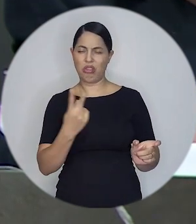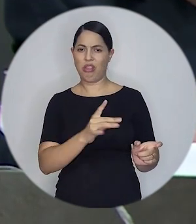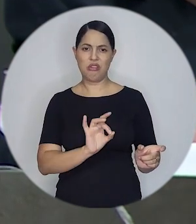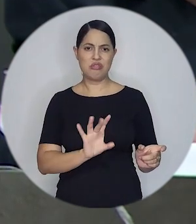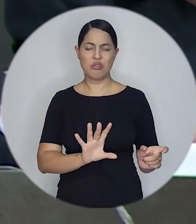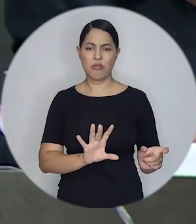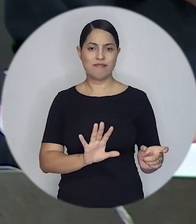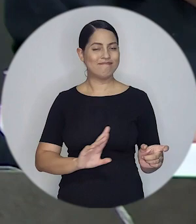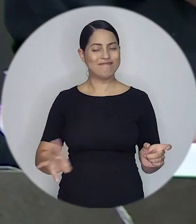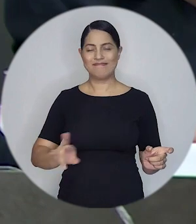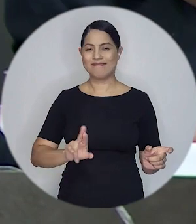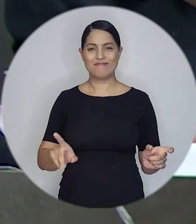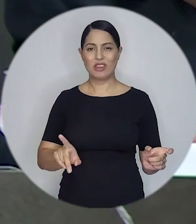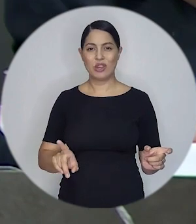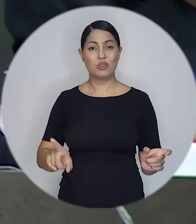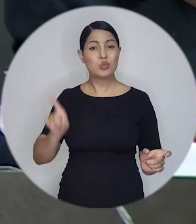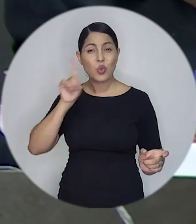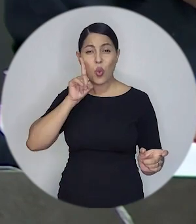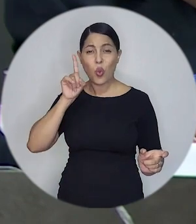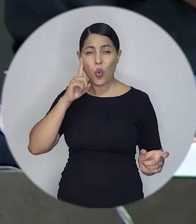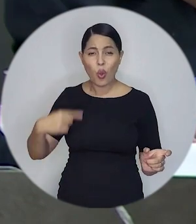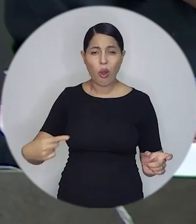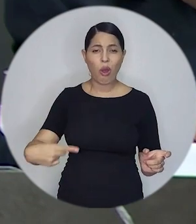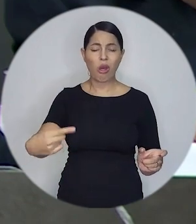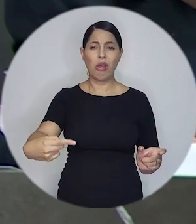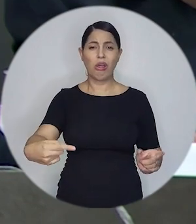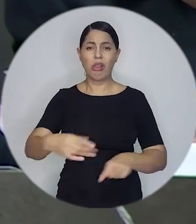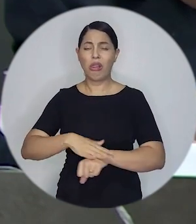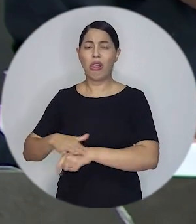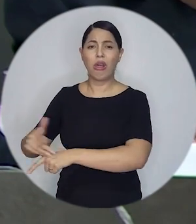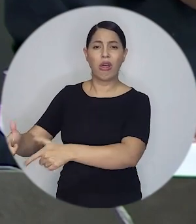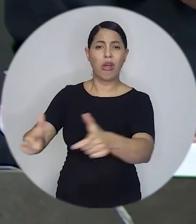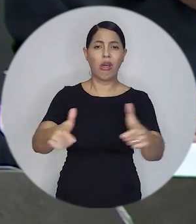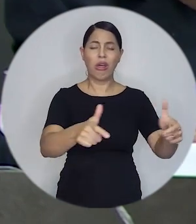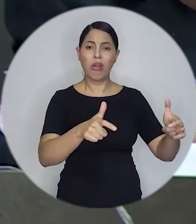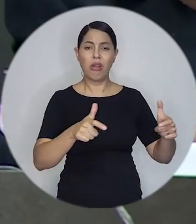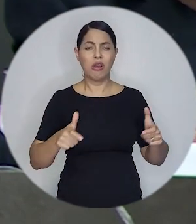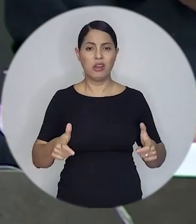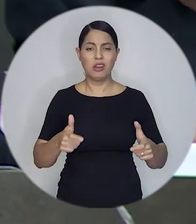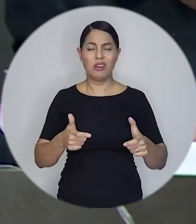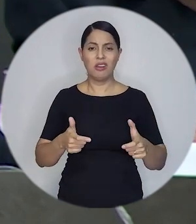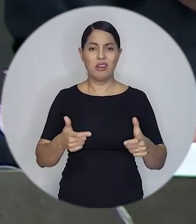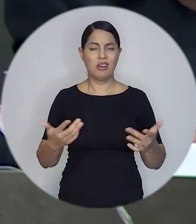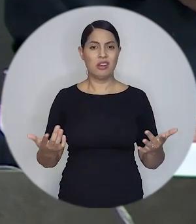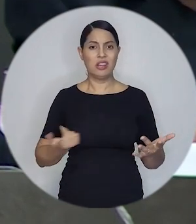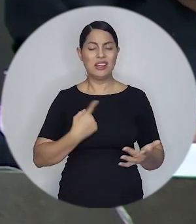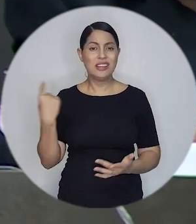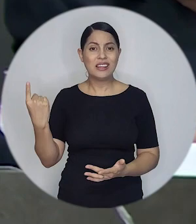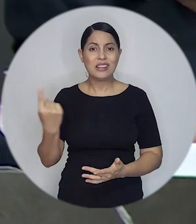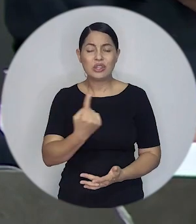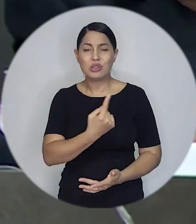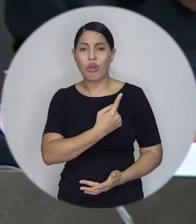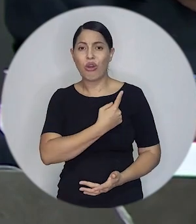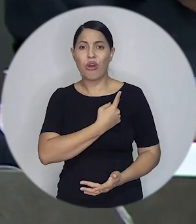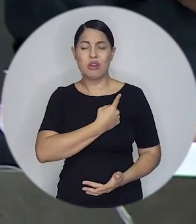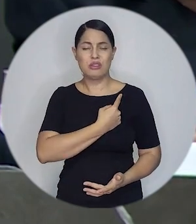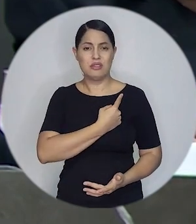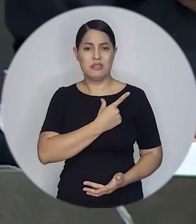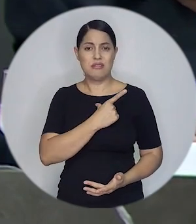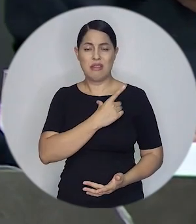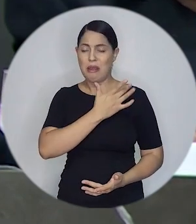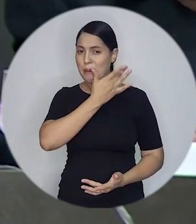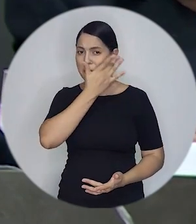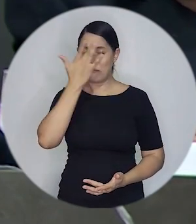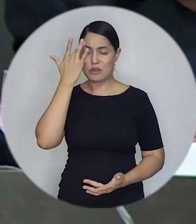repete a todo instante, a todo momento, a toda hora se diz que nós somos,